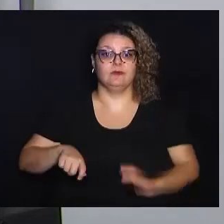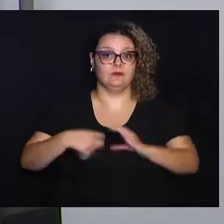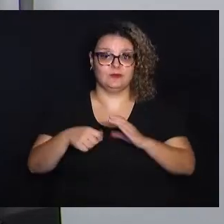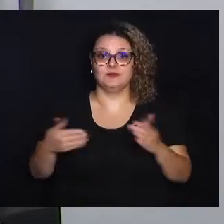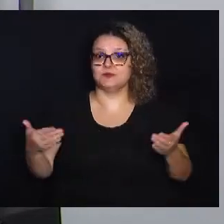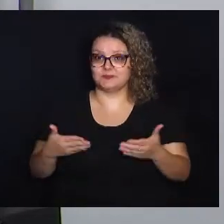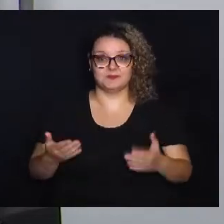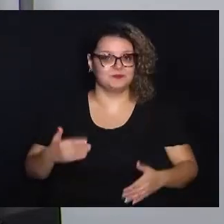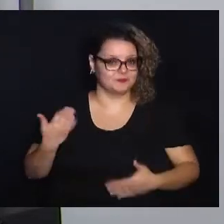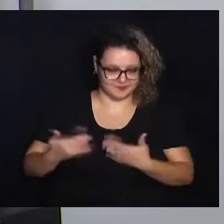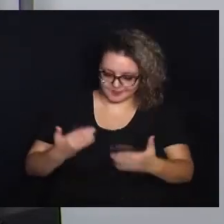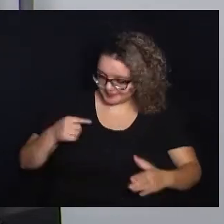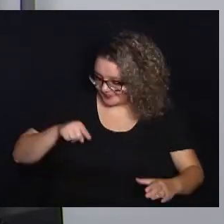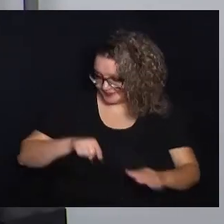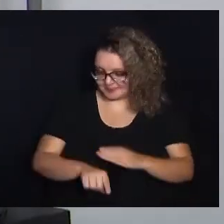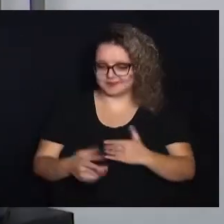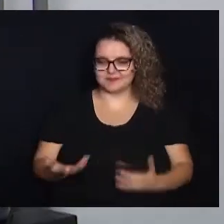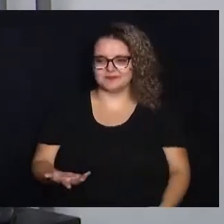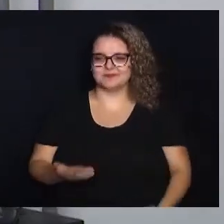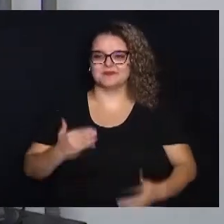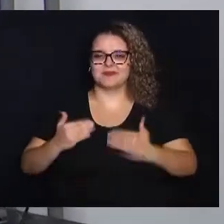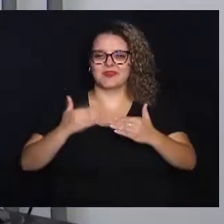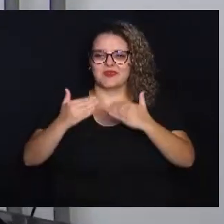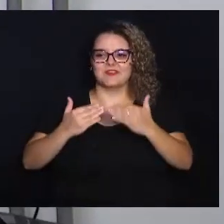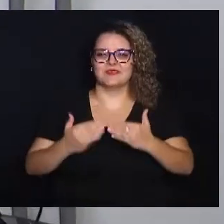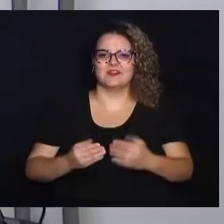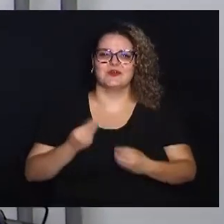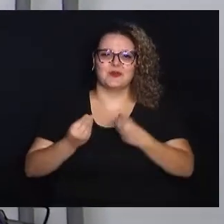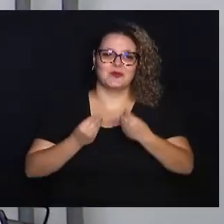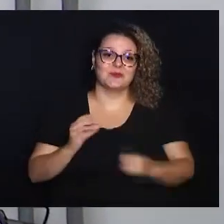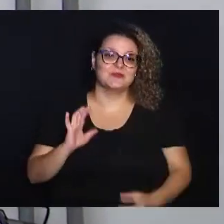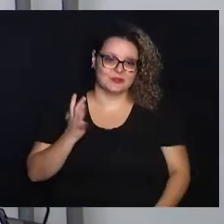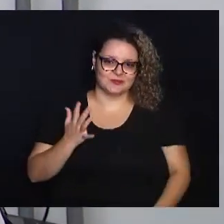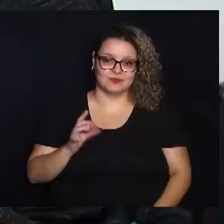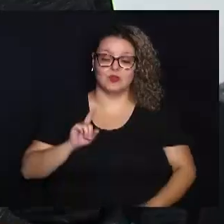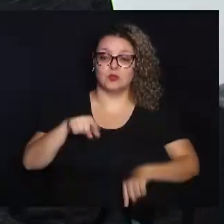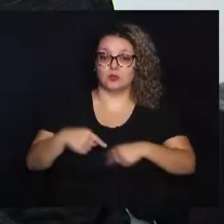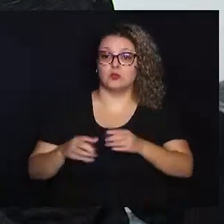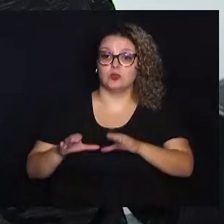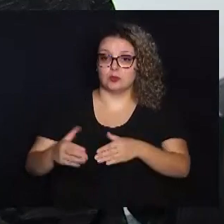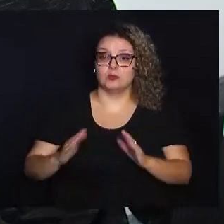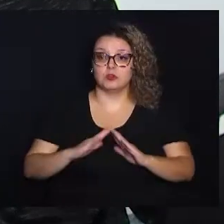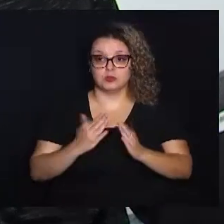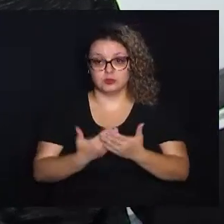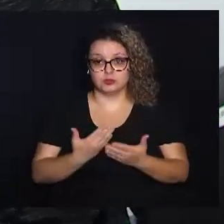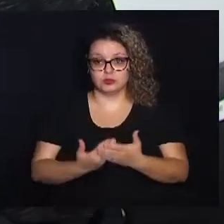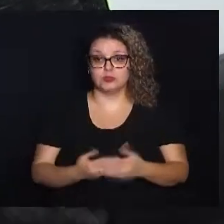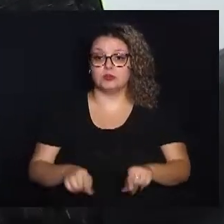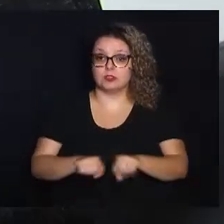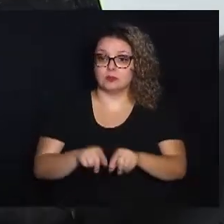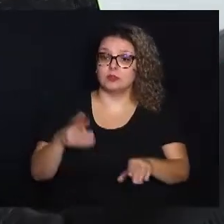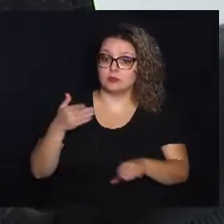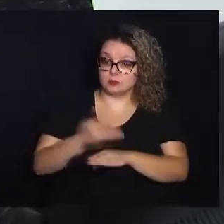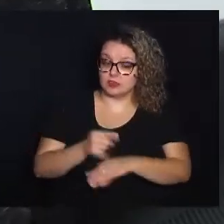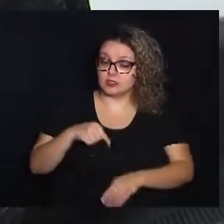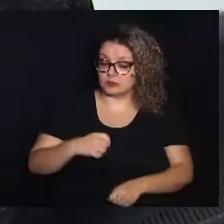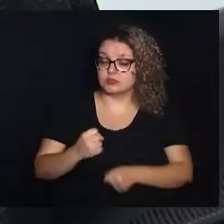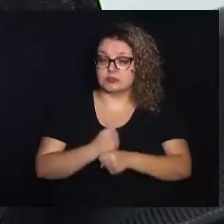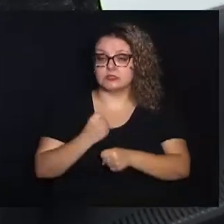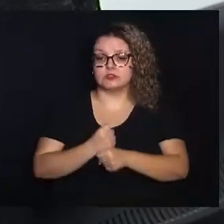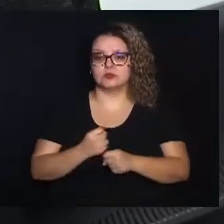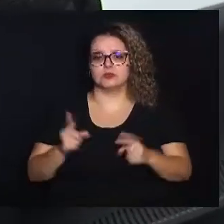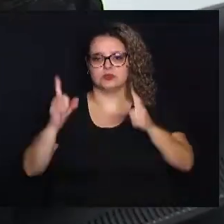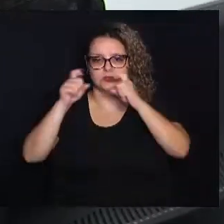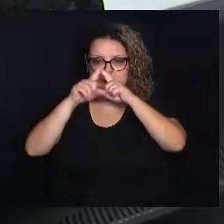e e agora é ir pra frente sempre evoluindo vendo como é que vai outro grupo do colégio que também vai participar